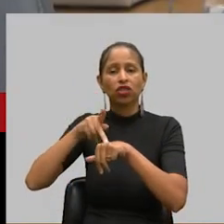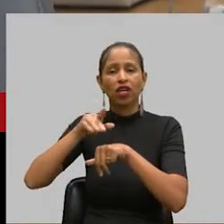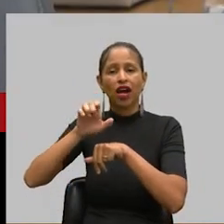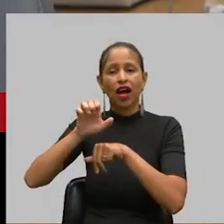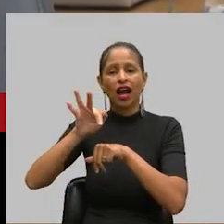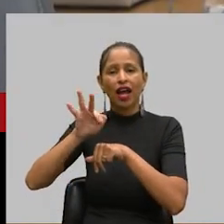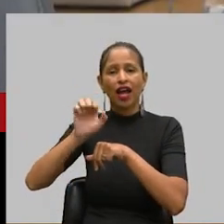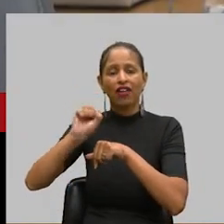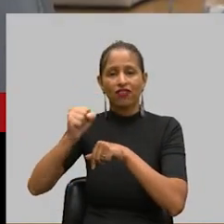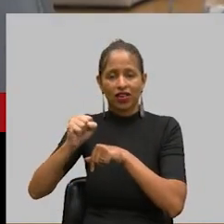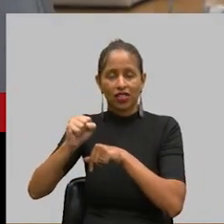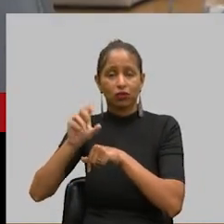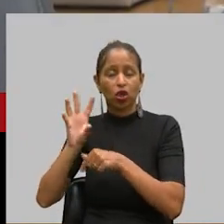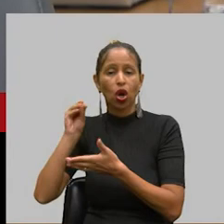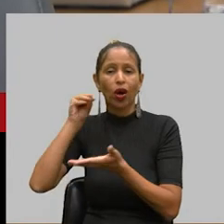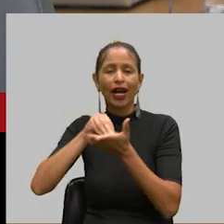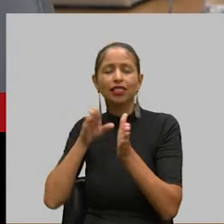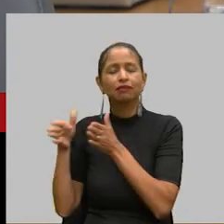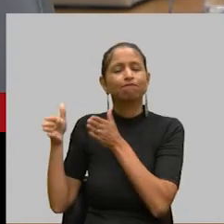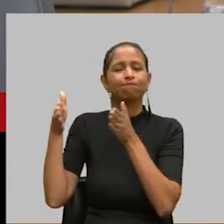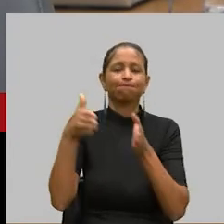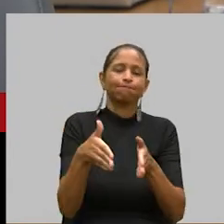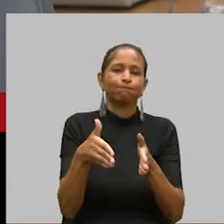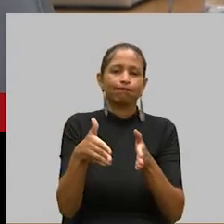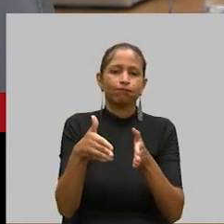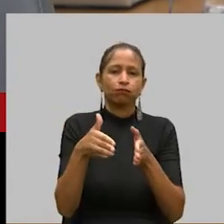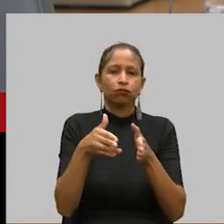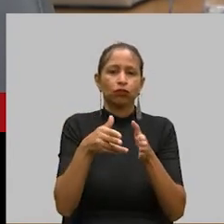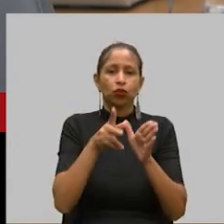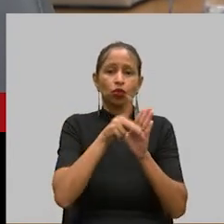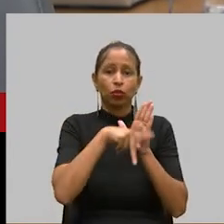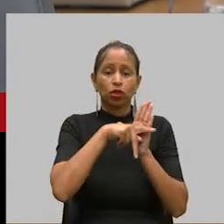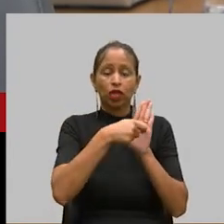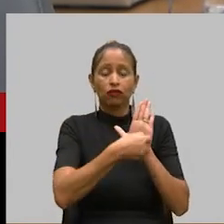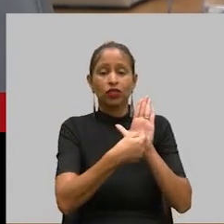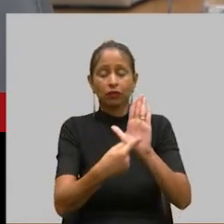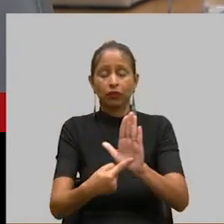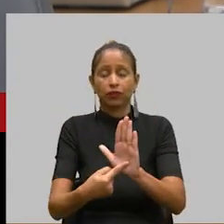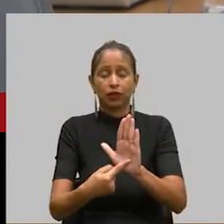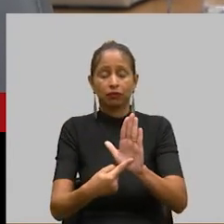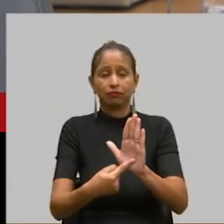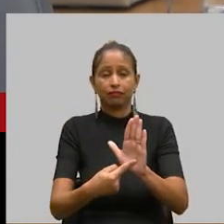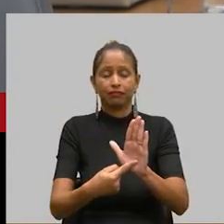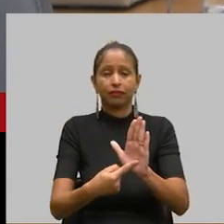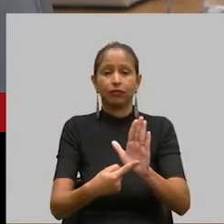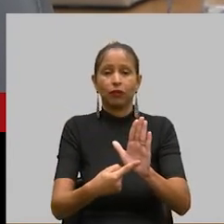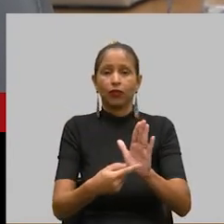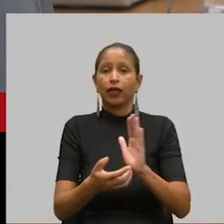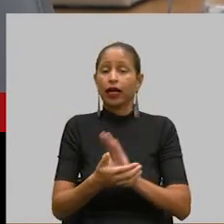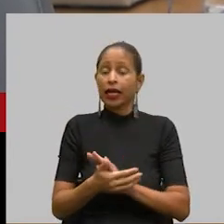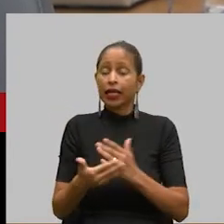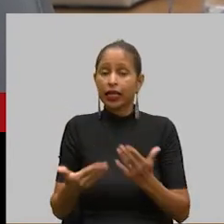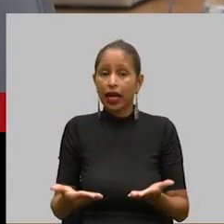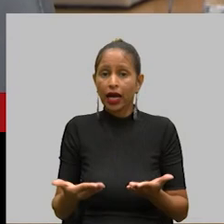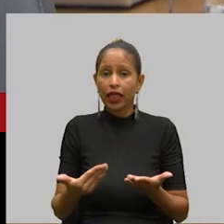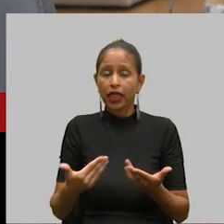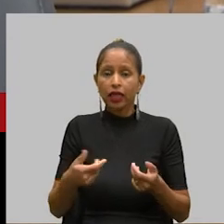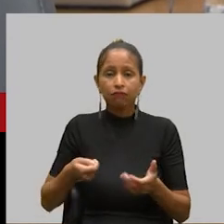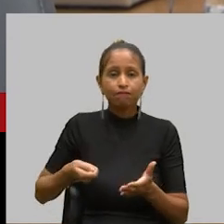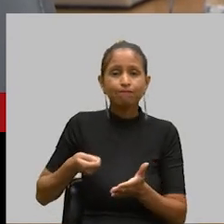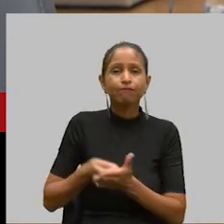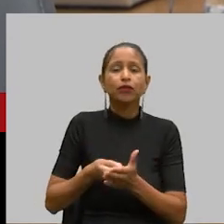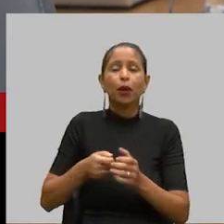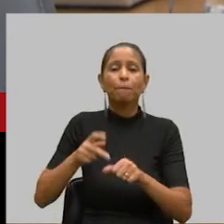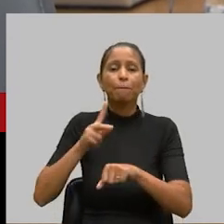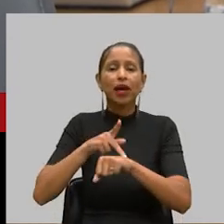a gente precisa de colocar esse foco na no projeto que você apresenta sabe eh e e aí reforçar a questão da